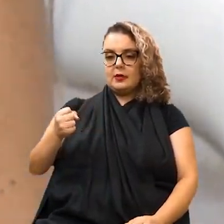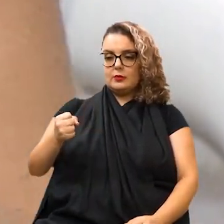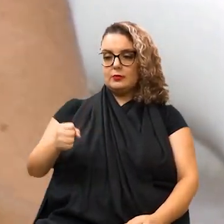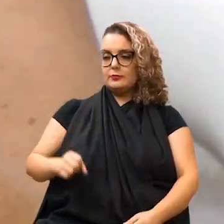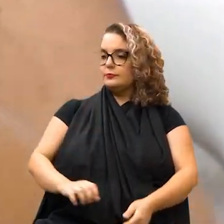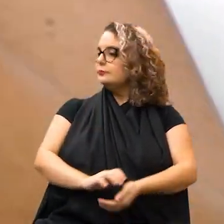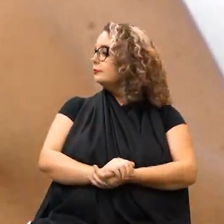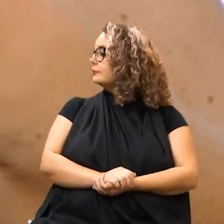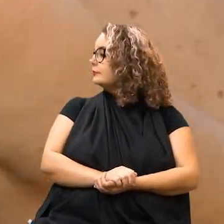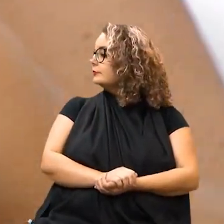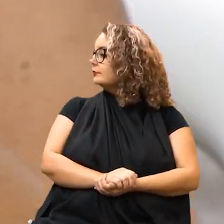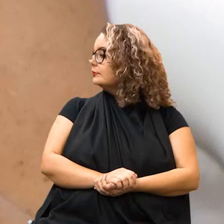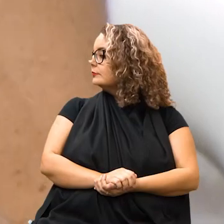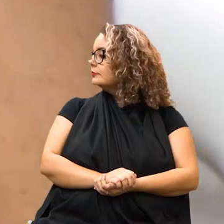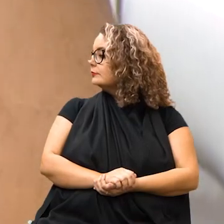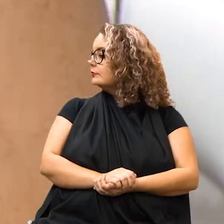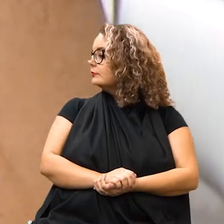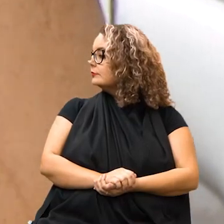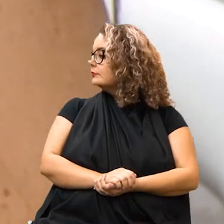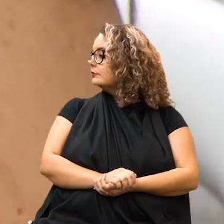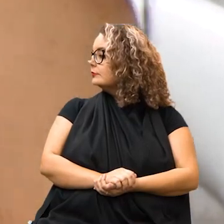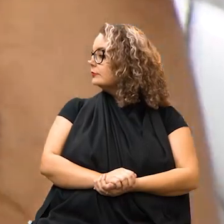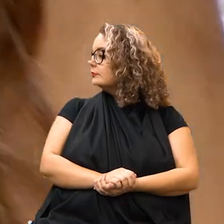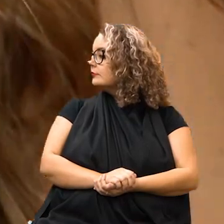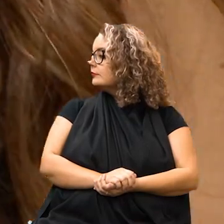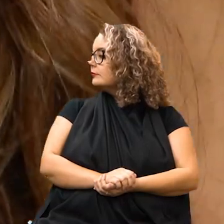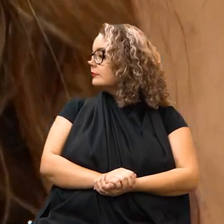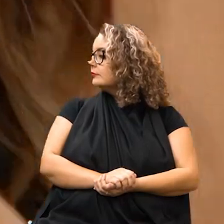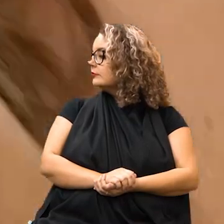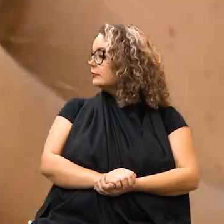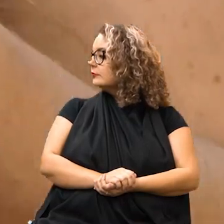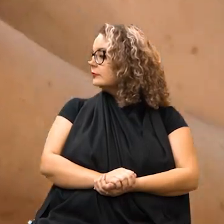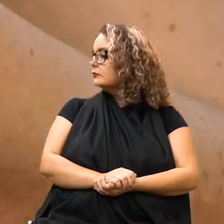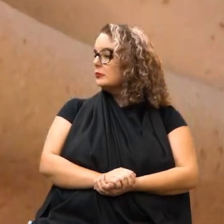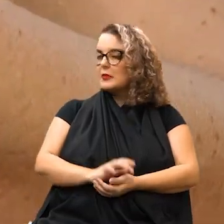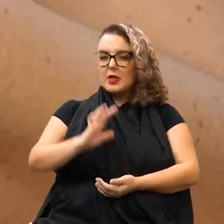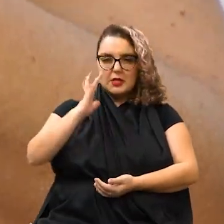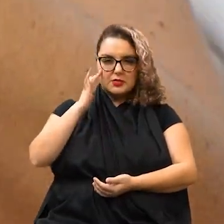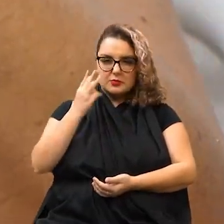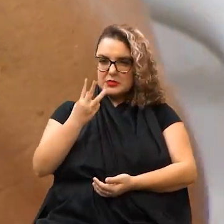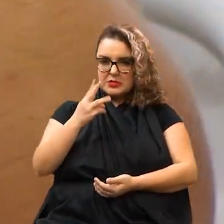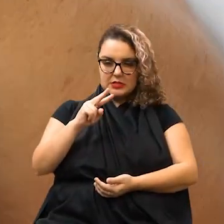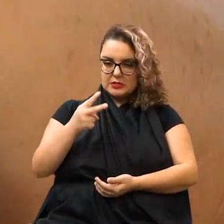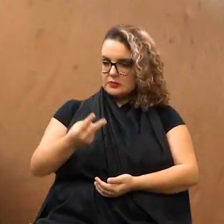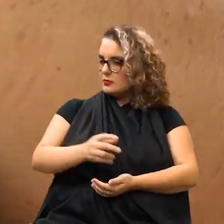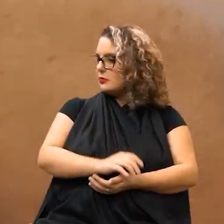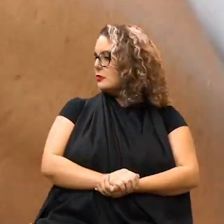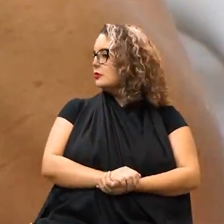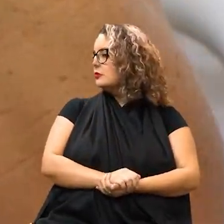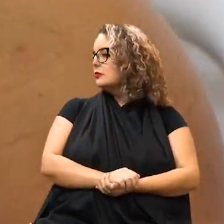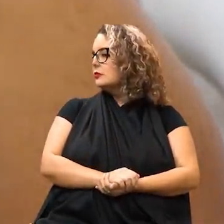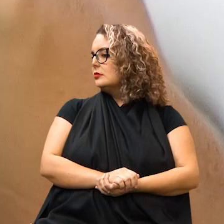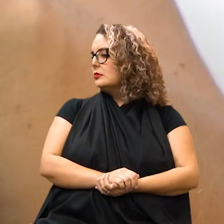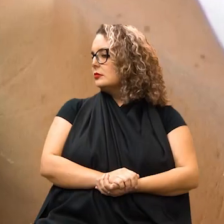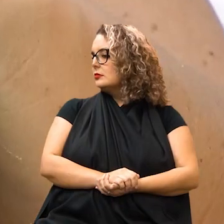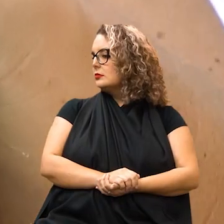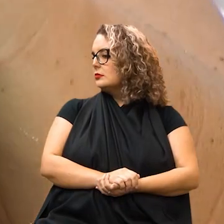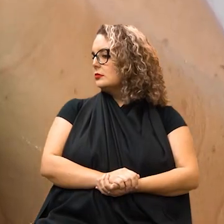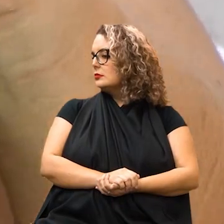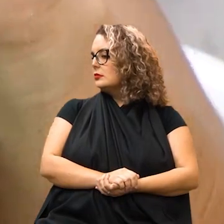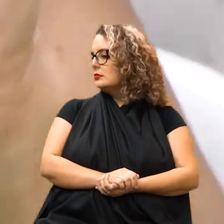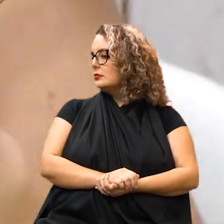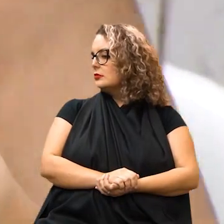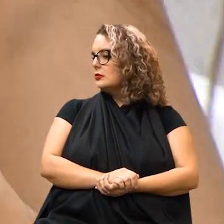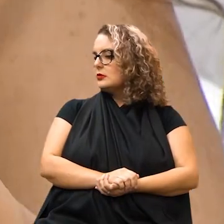ponta, dou umas giradinhas aqui, ali deve ter umas 3 voltas, 1, 2, 3